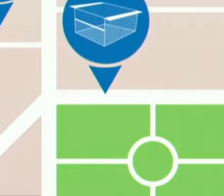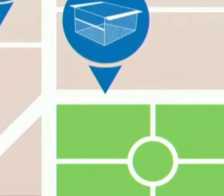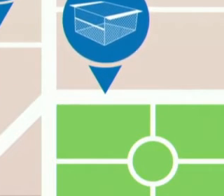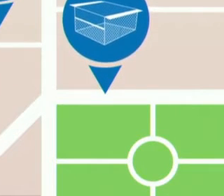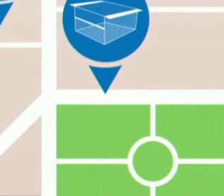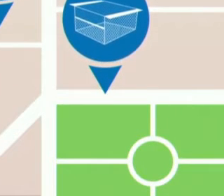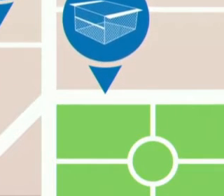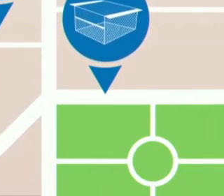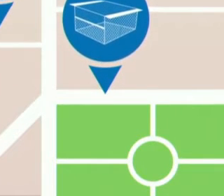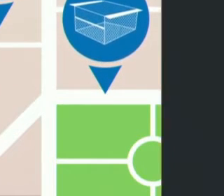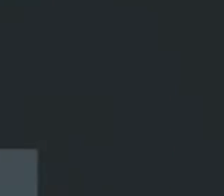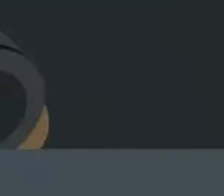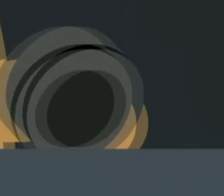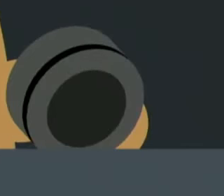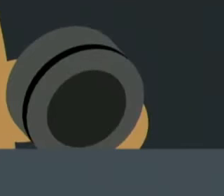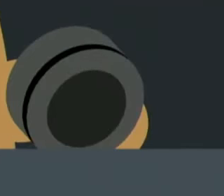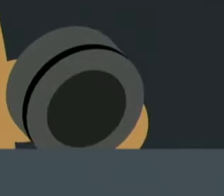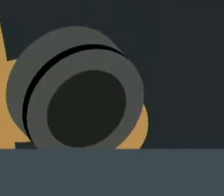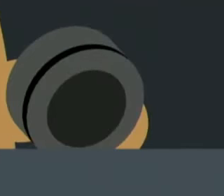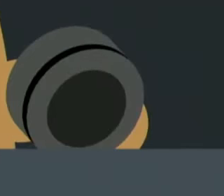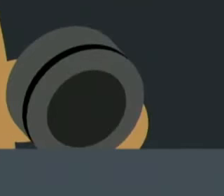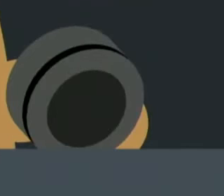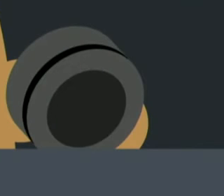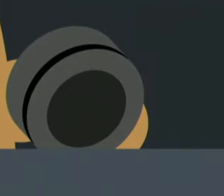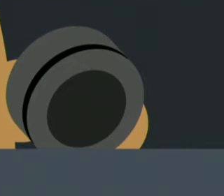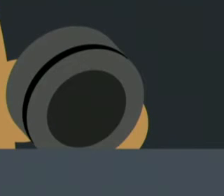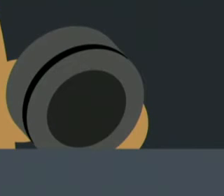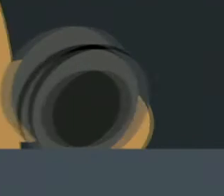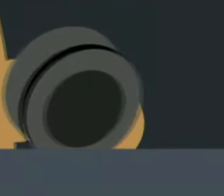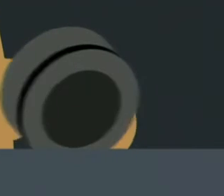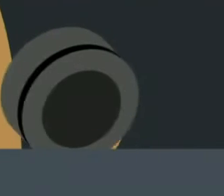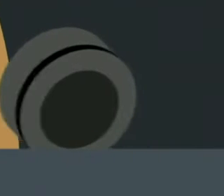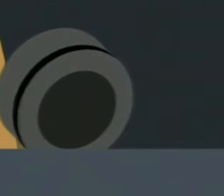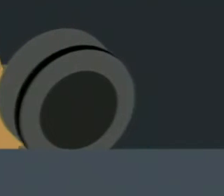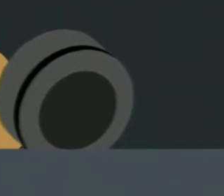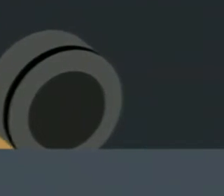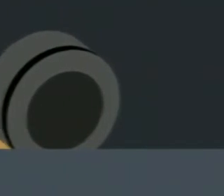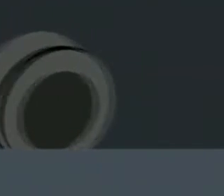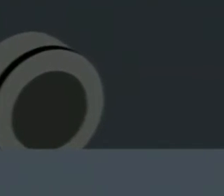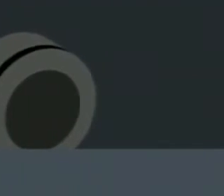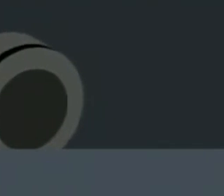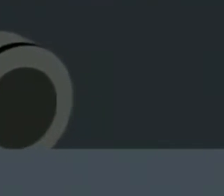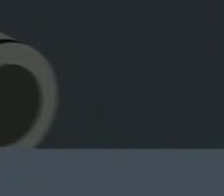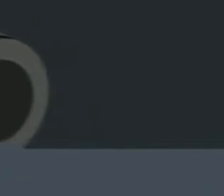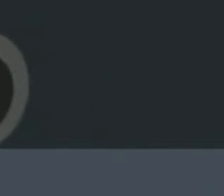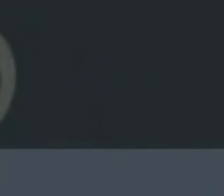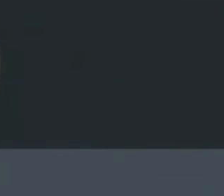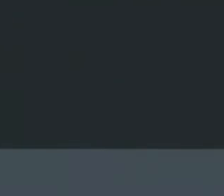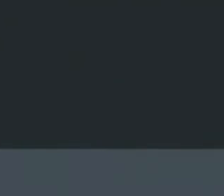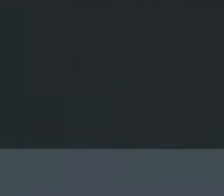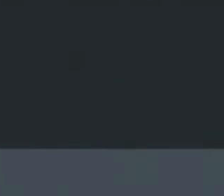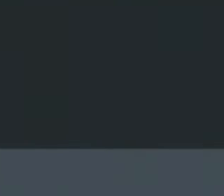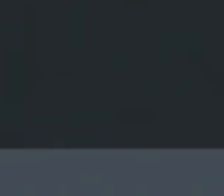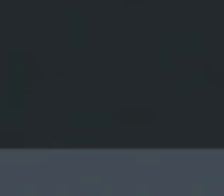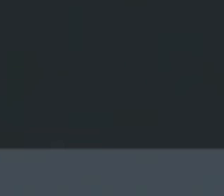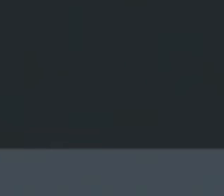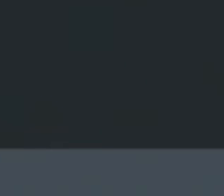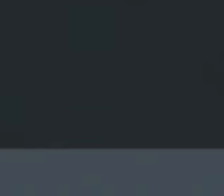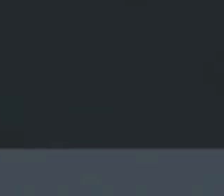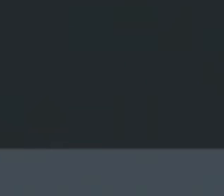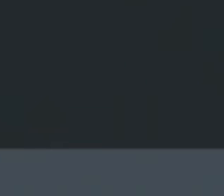implementados nossa equipe faz a limpeza de cada Coelho por meio de sucção evitando que é sujeira presente contamine rios e